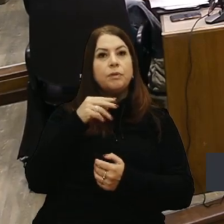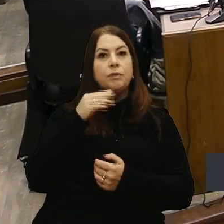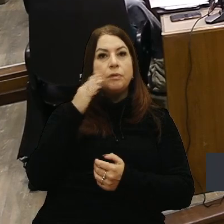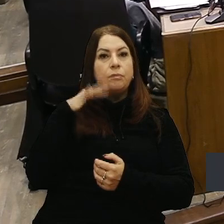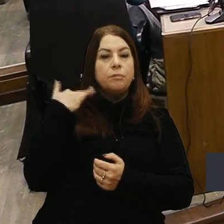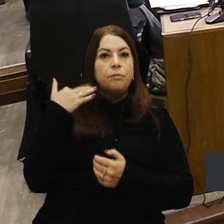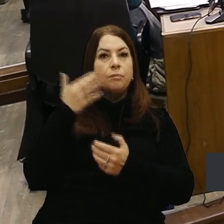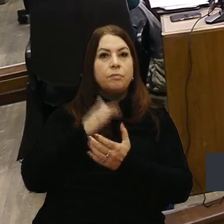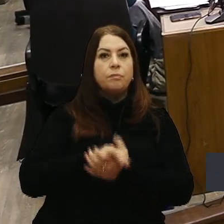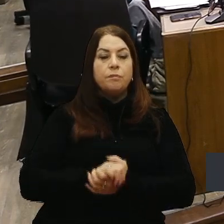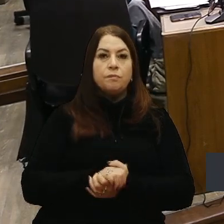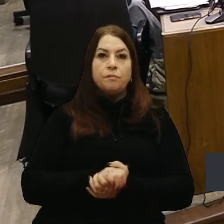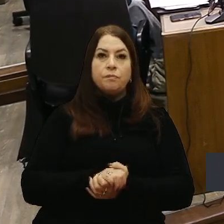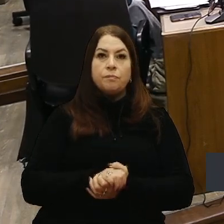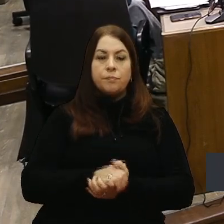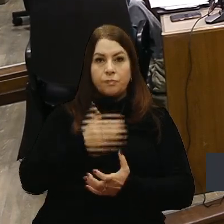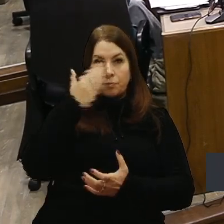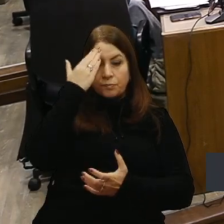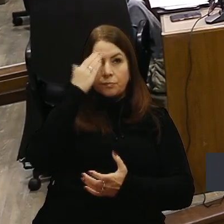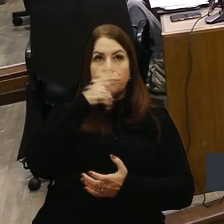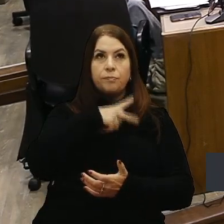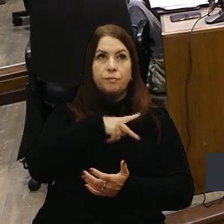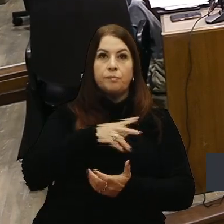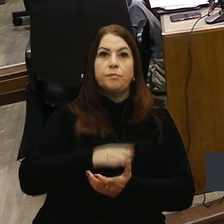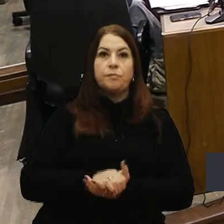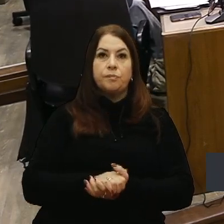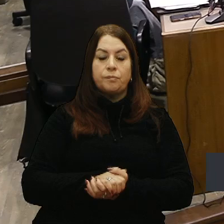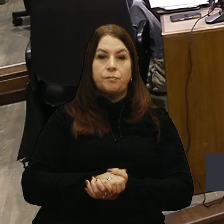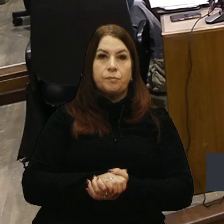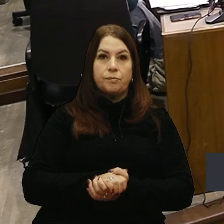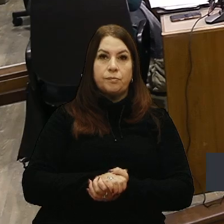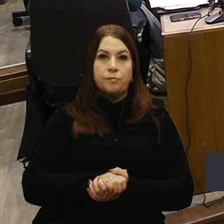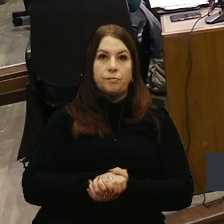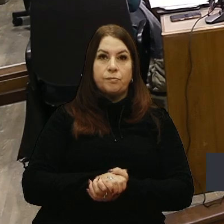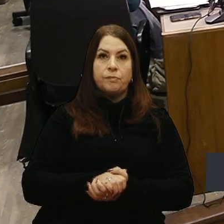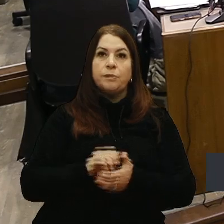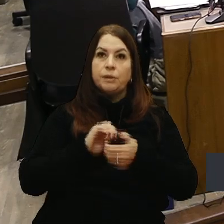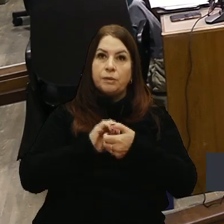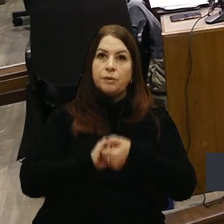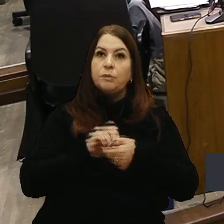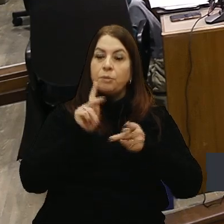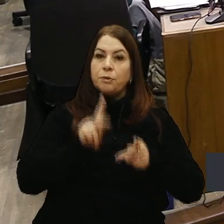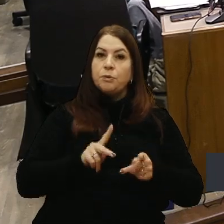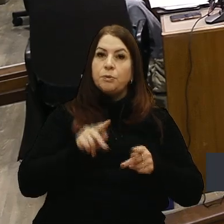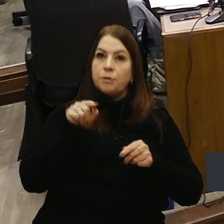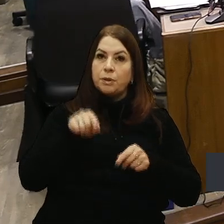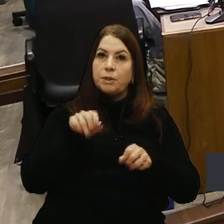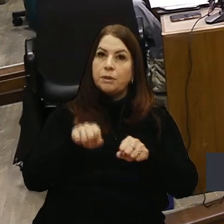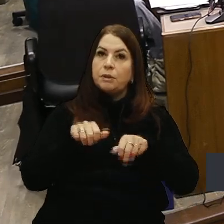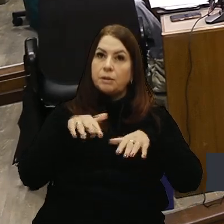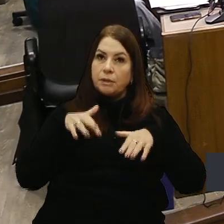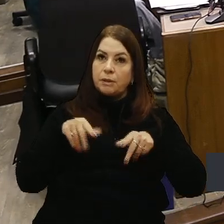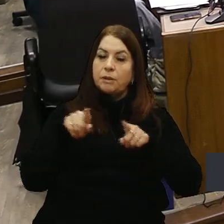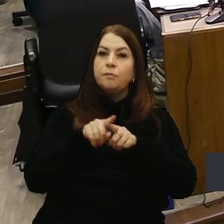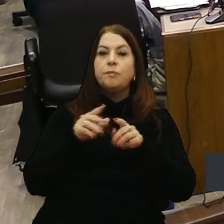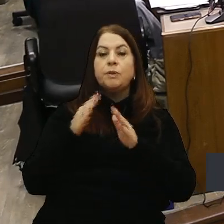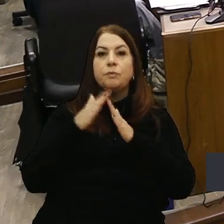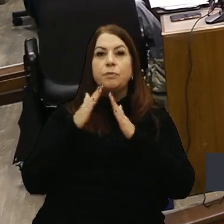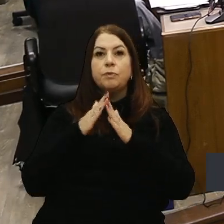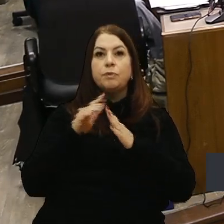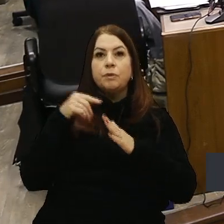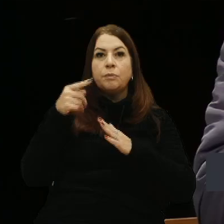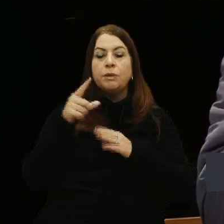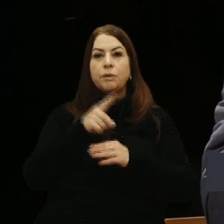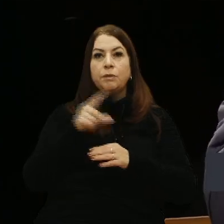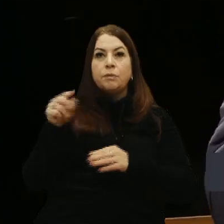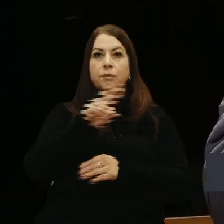Marques, com a palavra. Obrigada, senhor presidente. Saudar as pessoas que nos acompanham daqui e de casa. Logo mais estarei